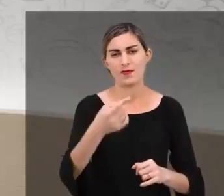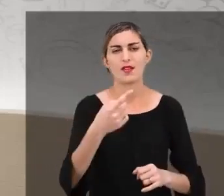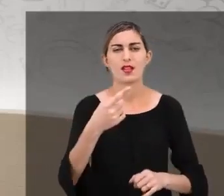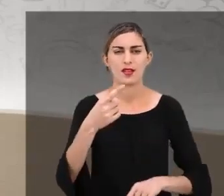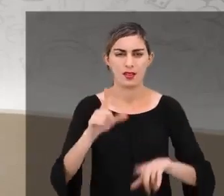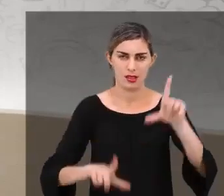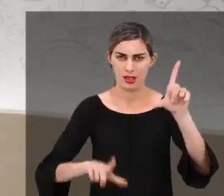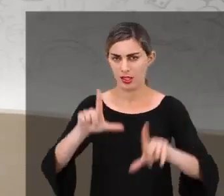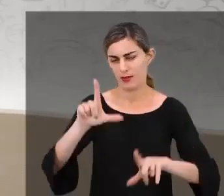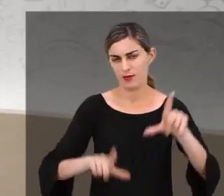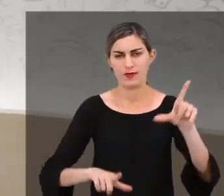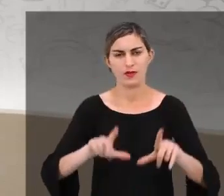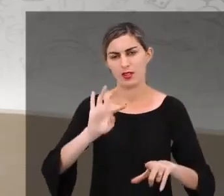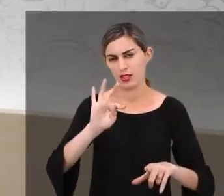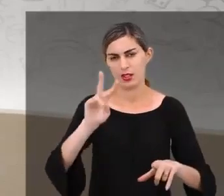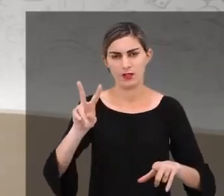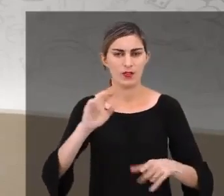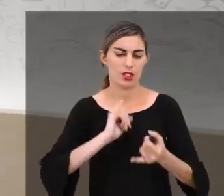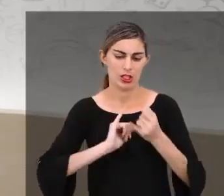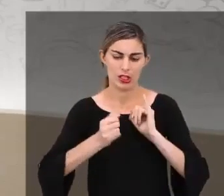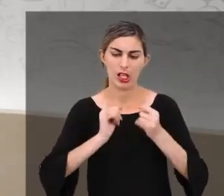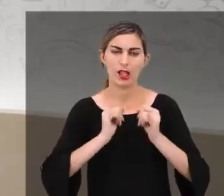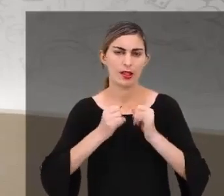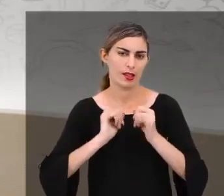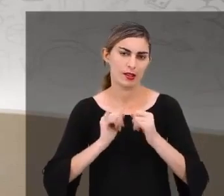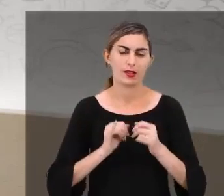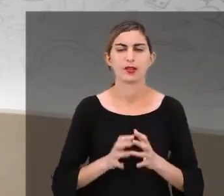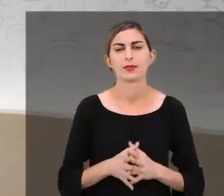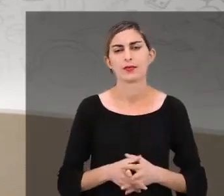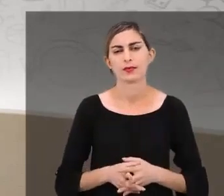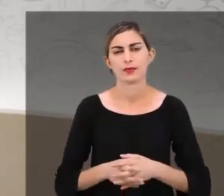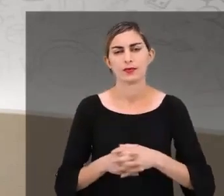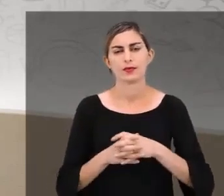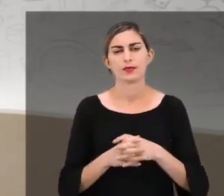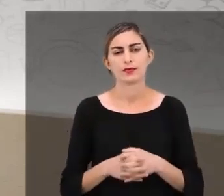com a questão da TV e a própria internet hoje.